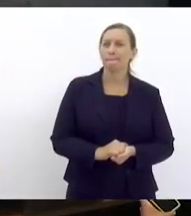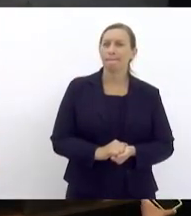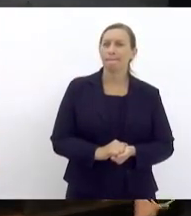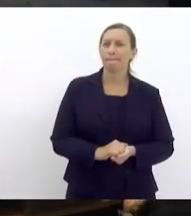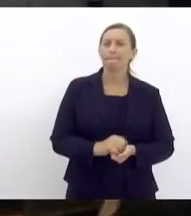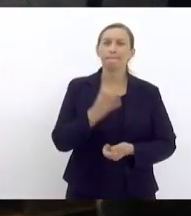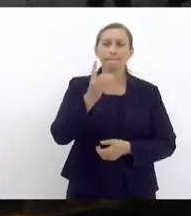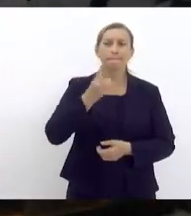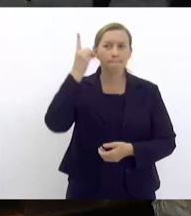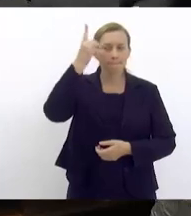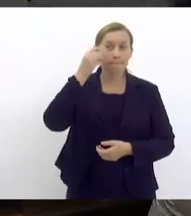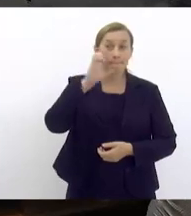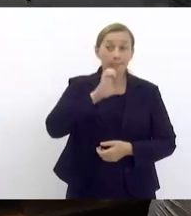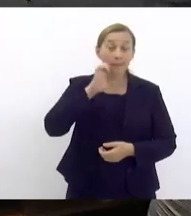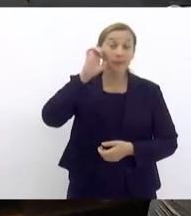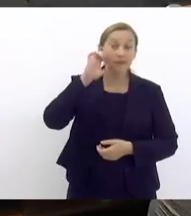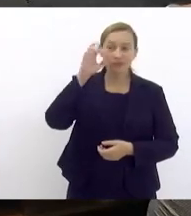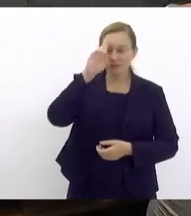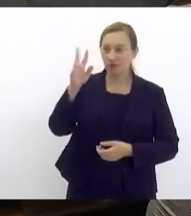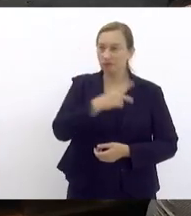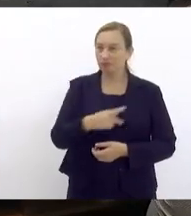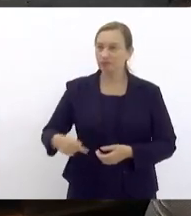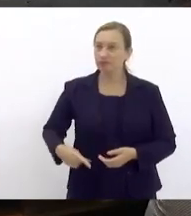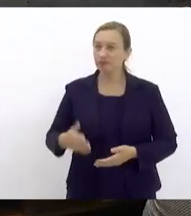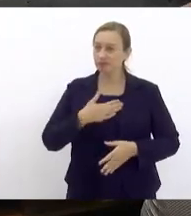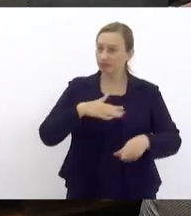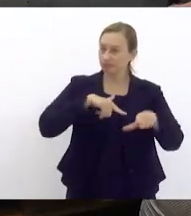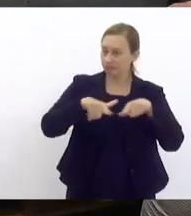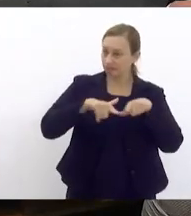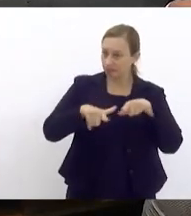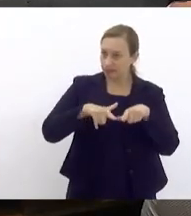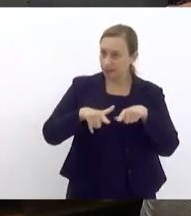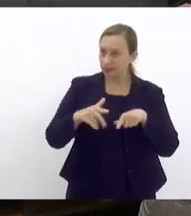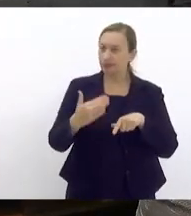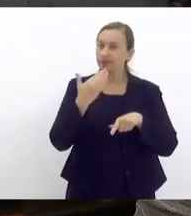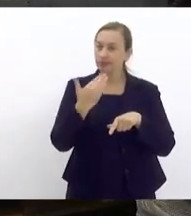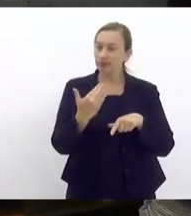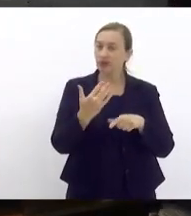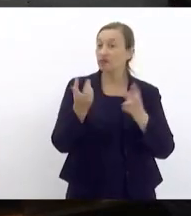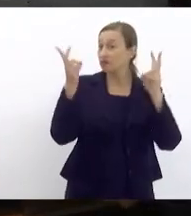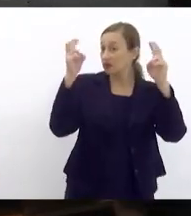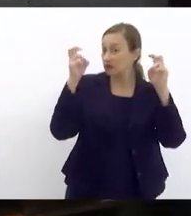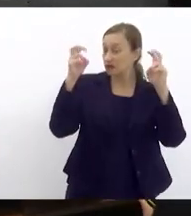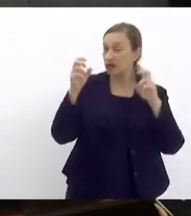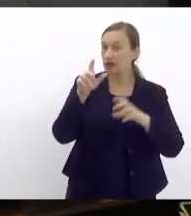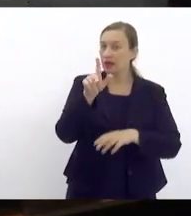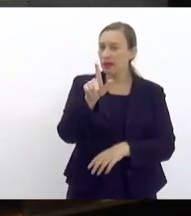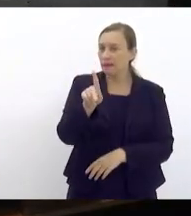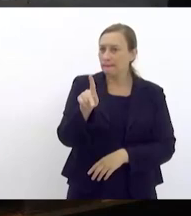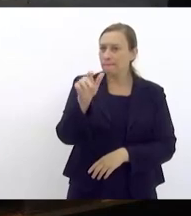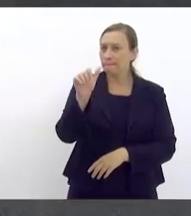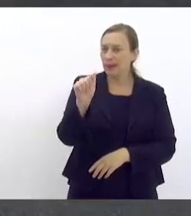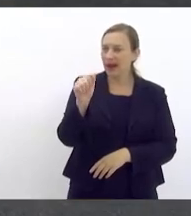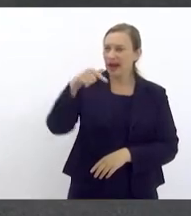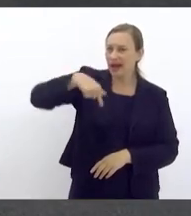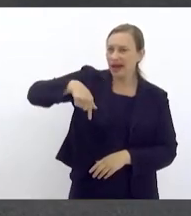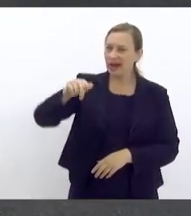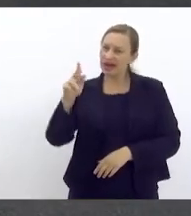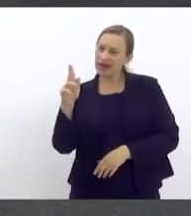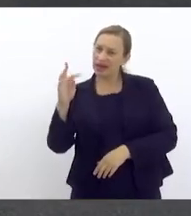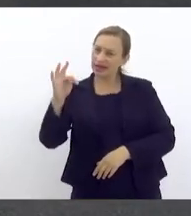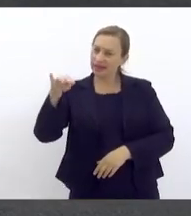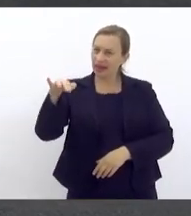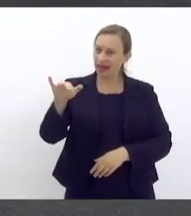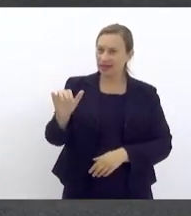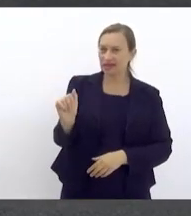por favor Oi Presidente meu mandato foi muito demandado queria falar sobre a questão de Paquetá rapidinho que os moradores da